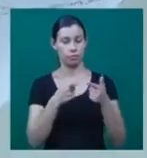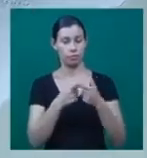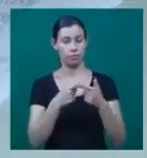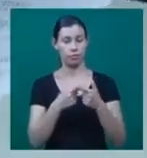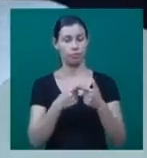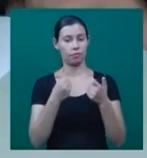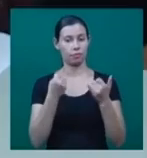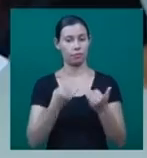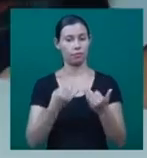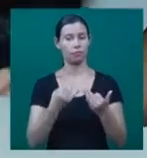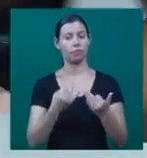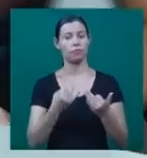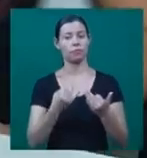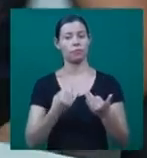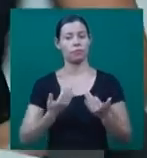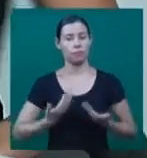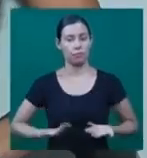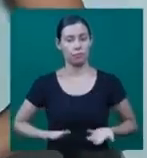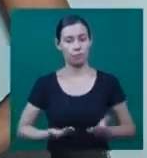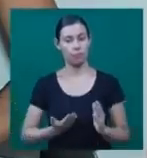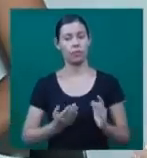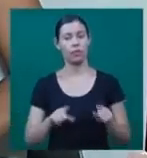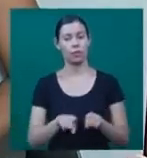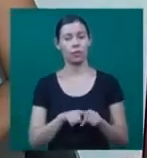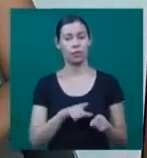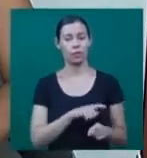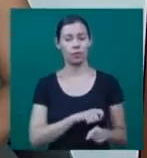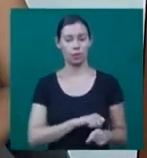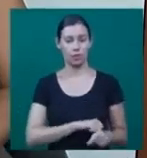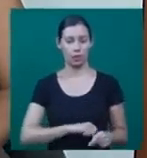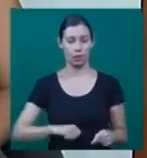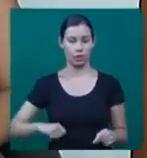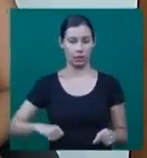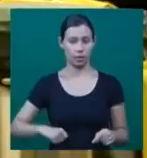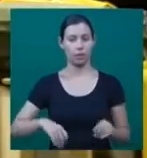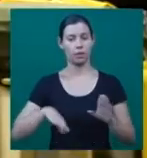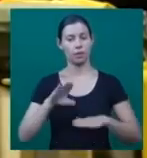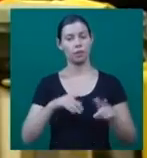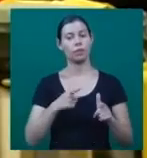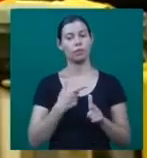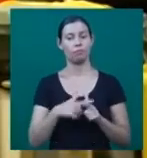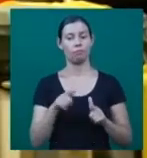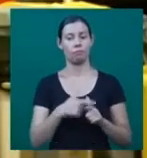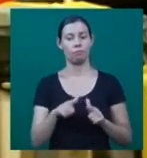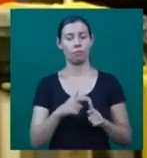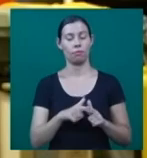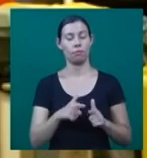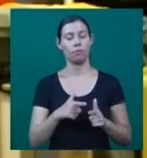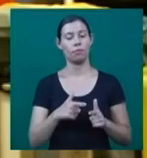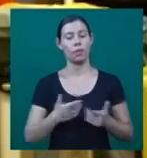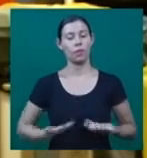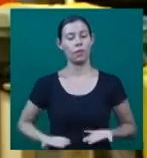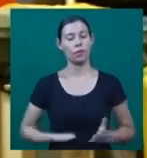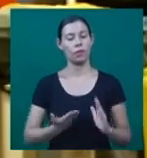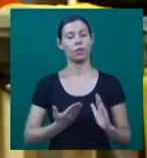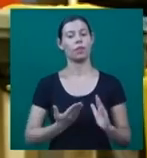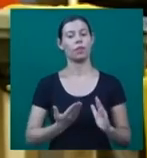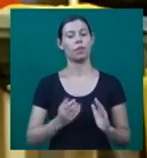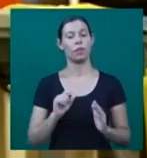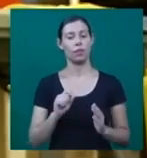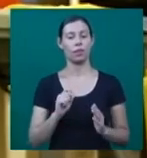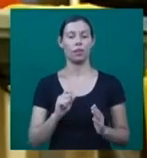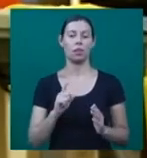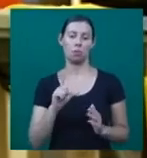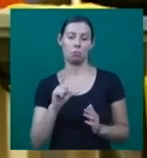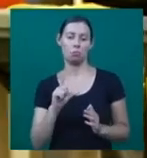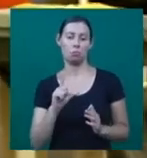parto normal quanto a cesárea oferecem riscos, mas os perigos do parto normal são menores. Além disso, a cesárea deve ser